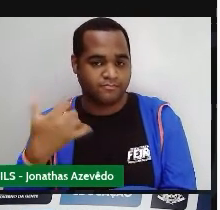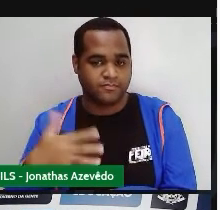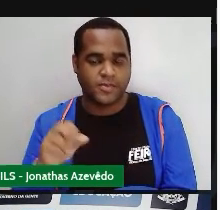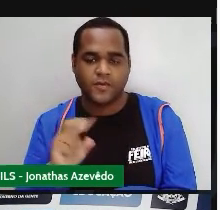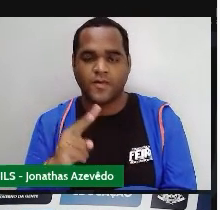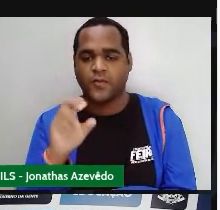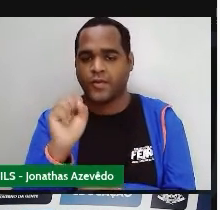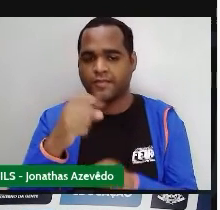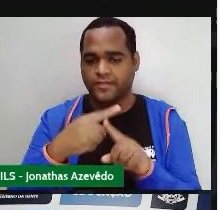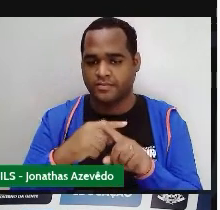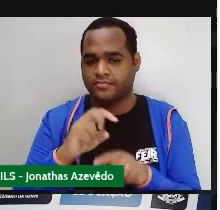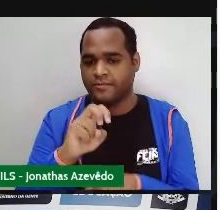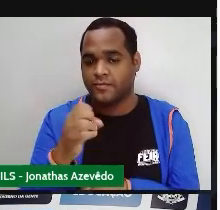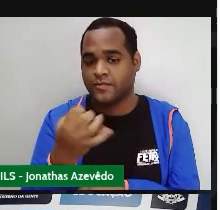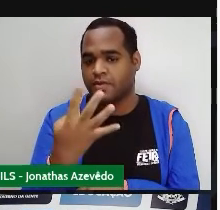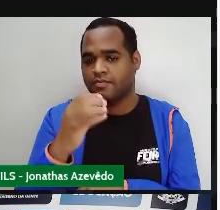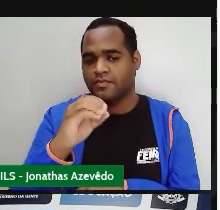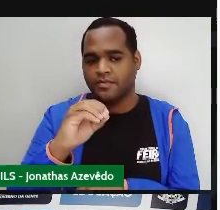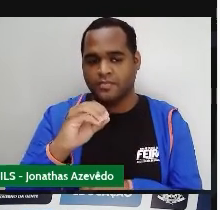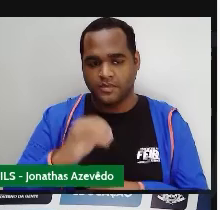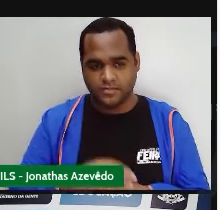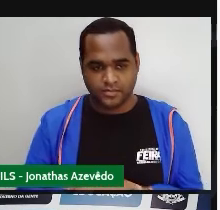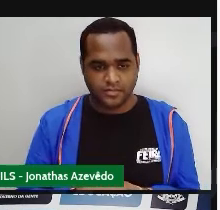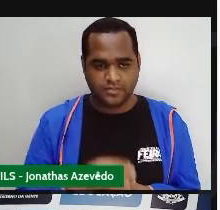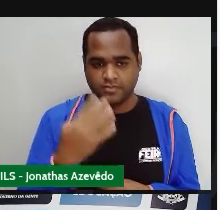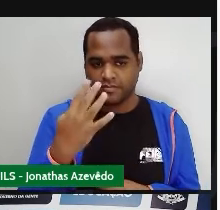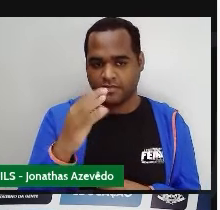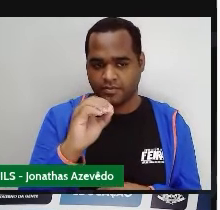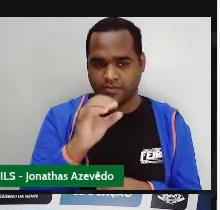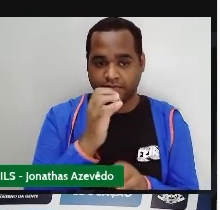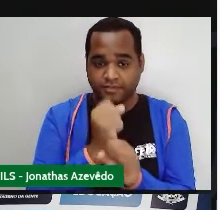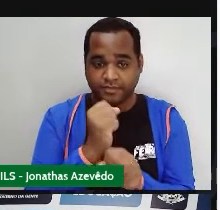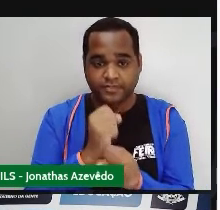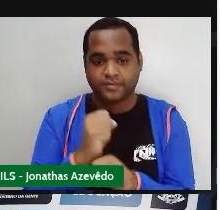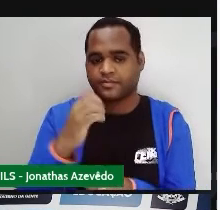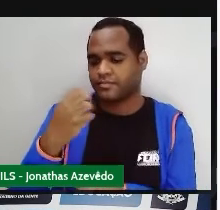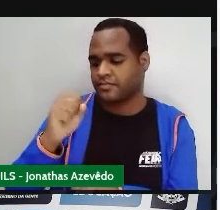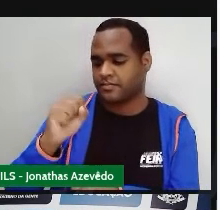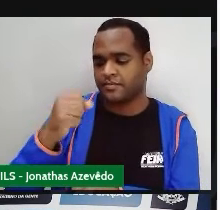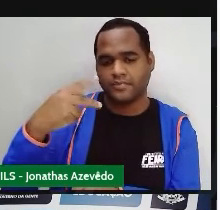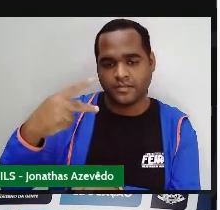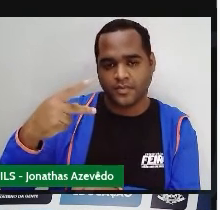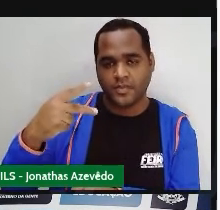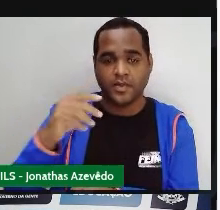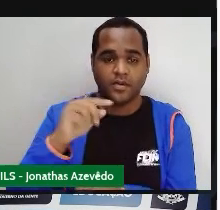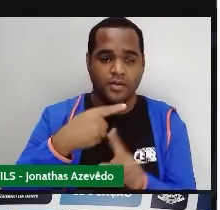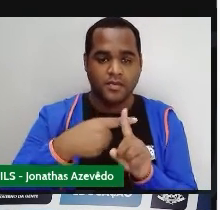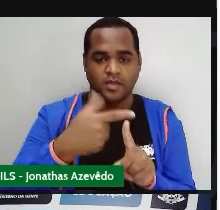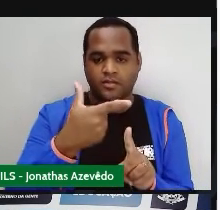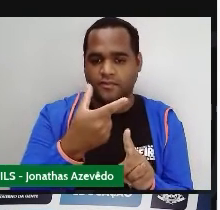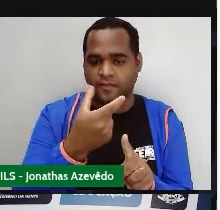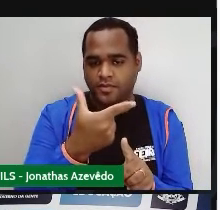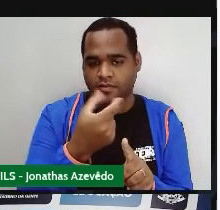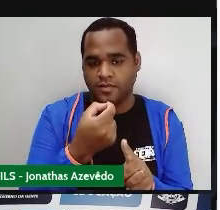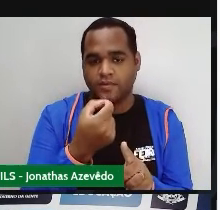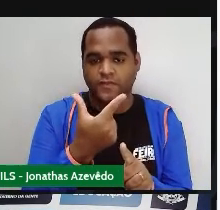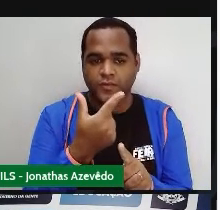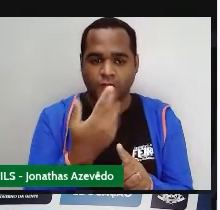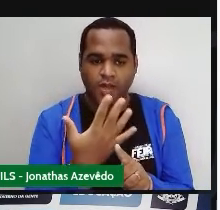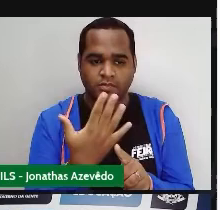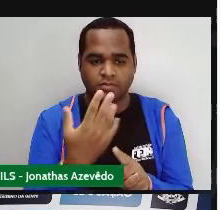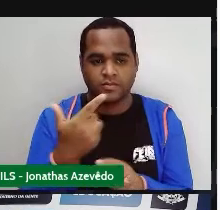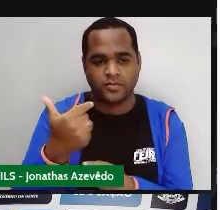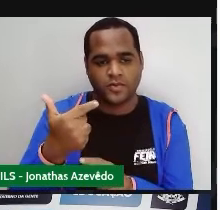58 x 5 4040 que deu aqui nos 8p mas 24 que deu aqui nos